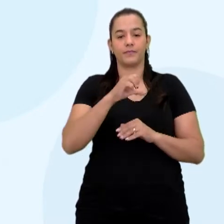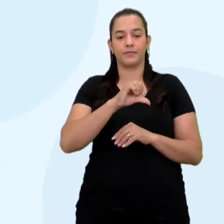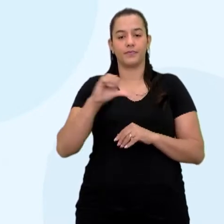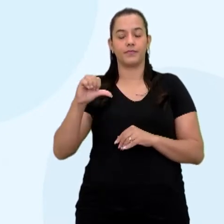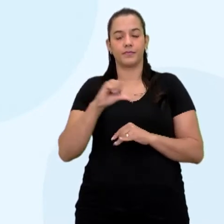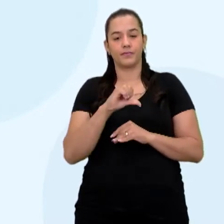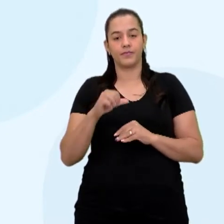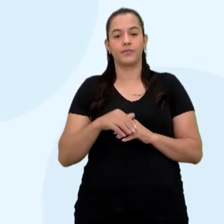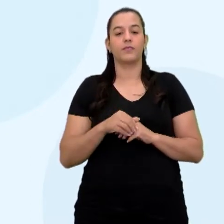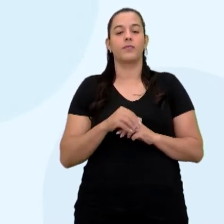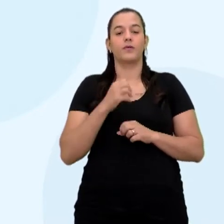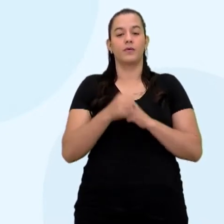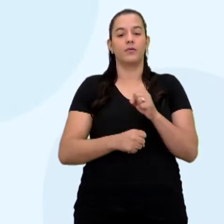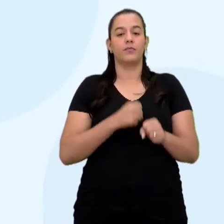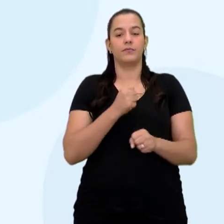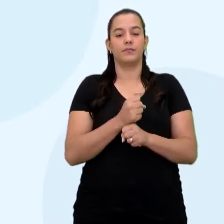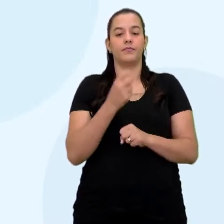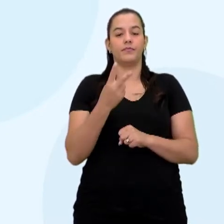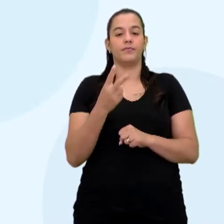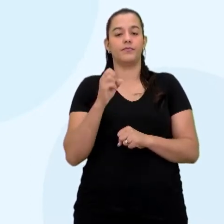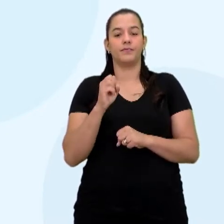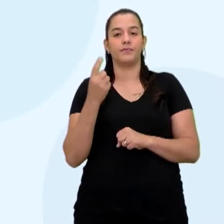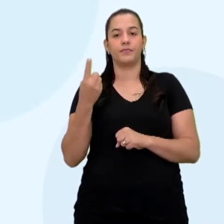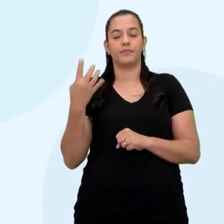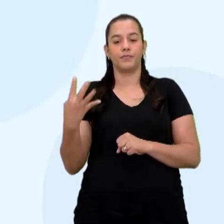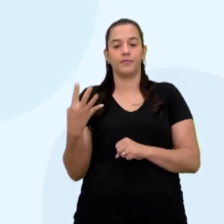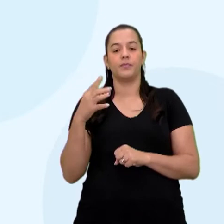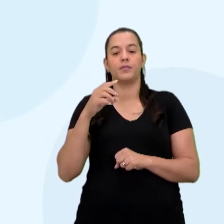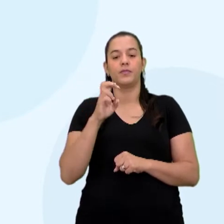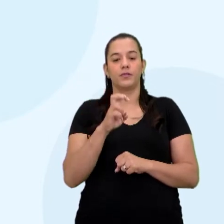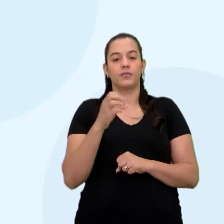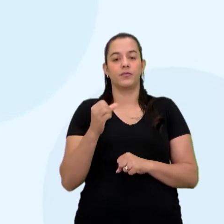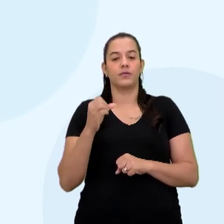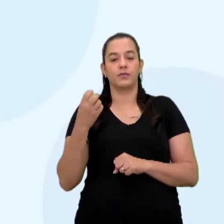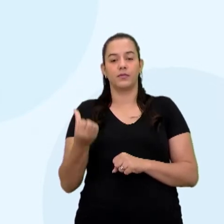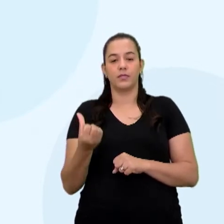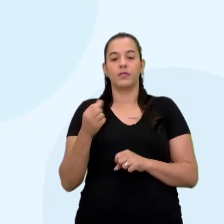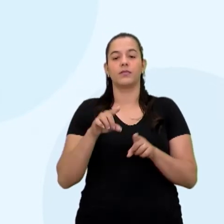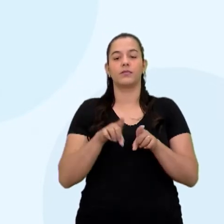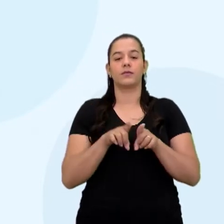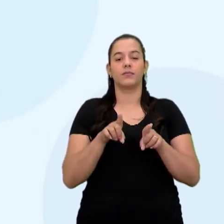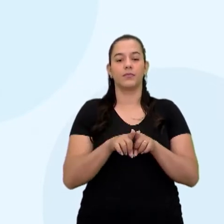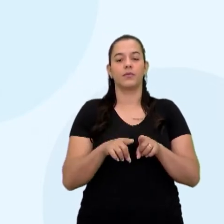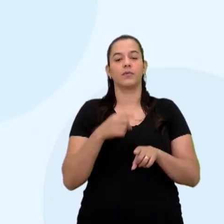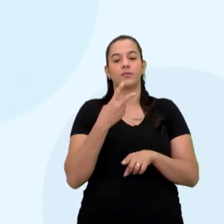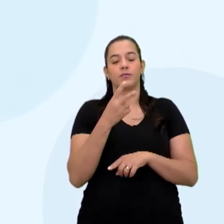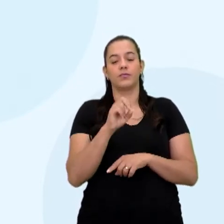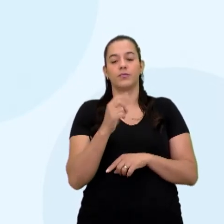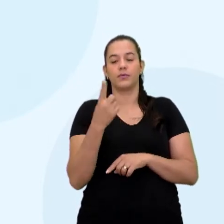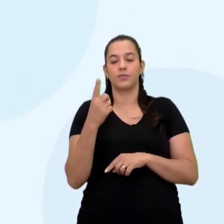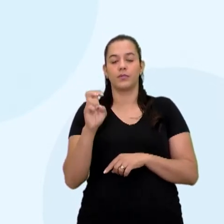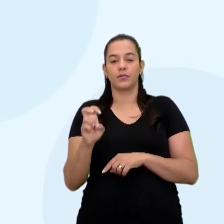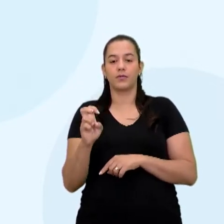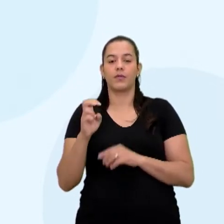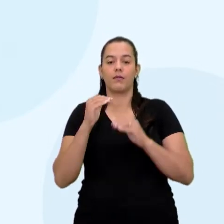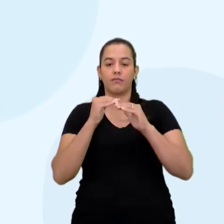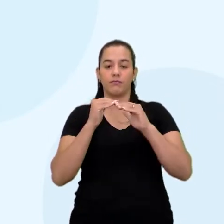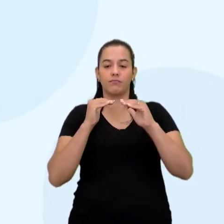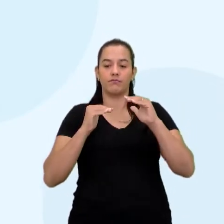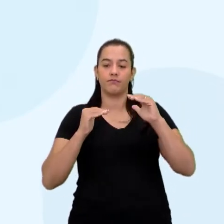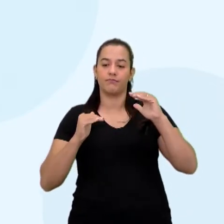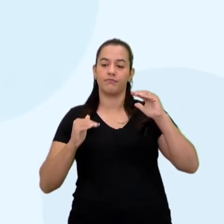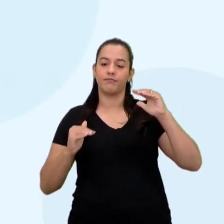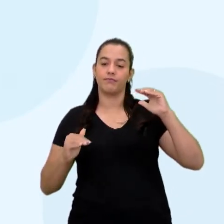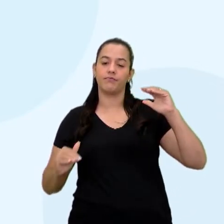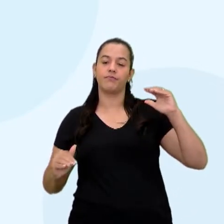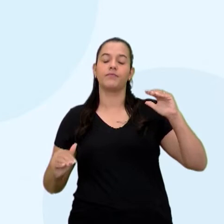em 2014 vai para 0,497, em 2015 vai para 0,490, veja que está baixando, ou seja, a